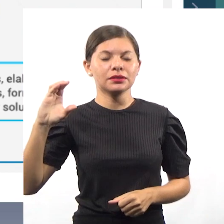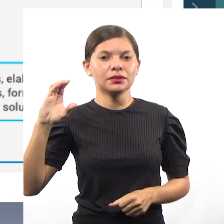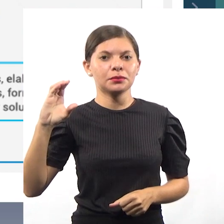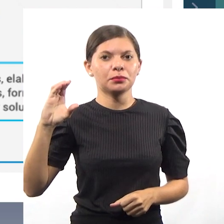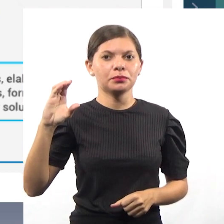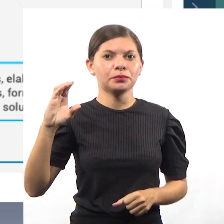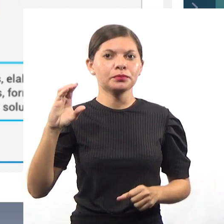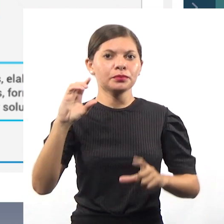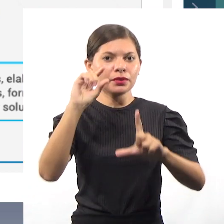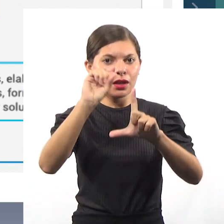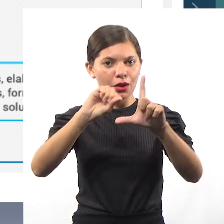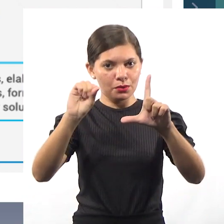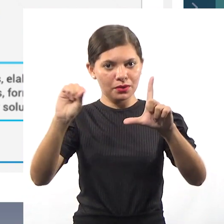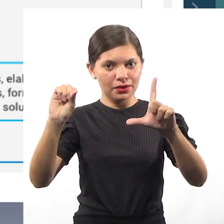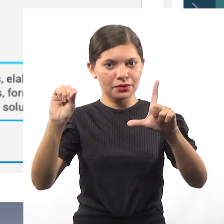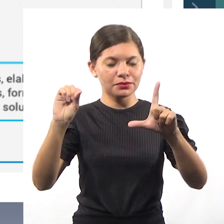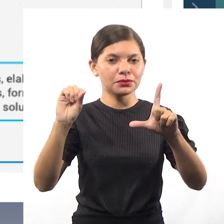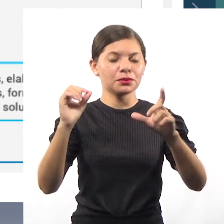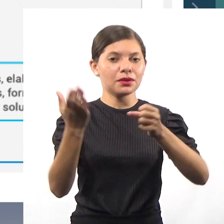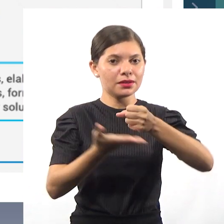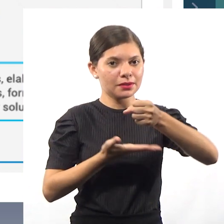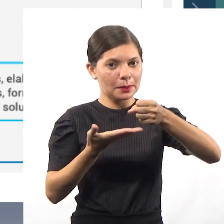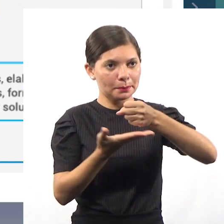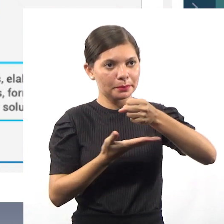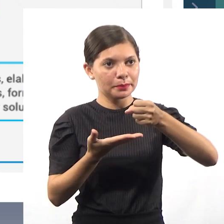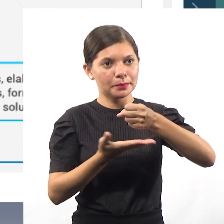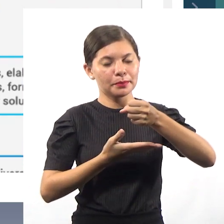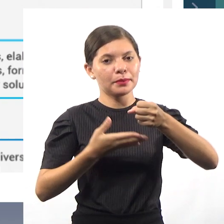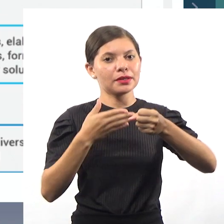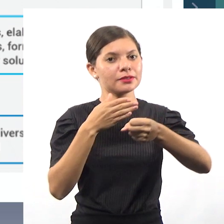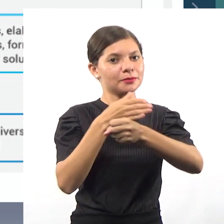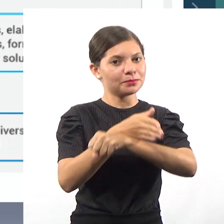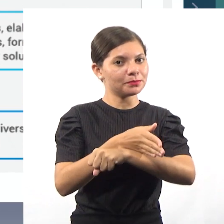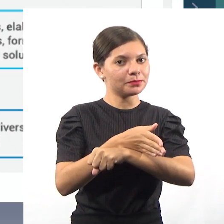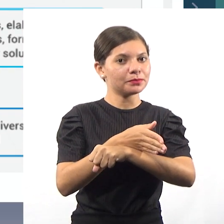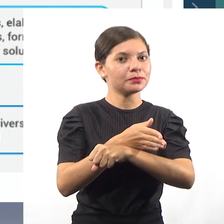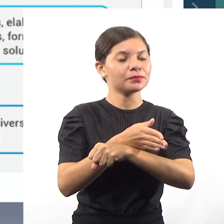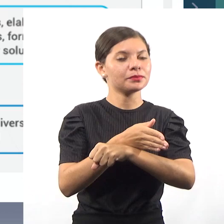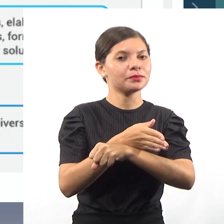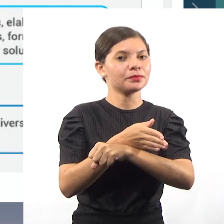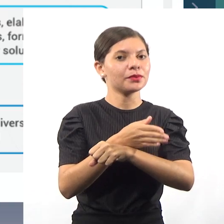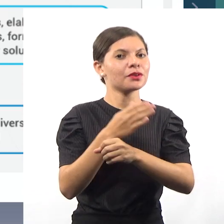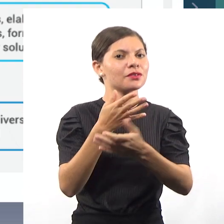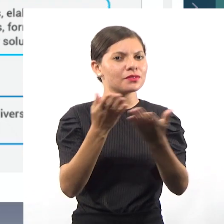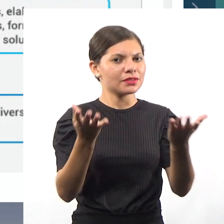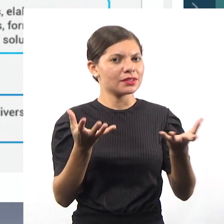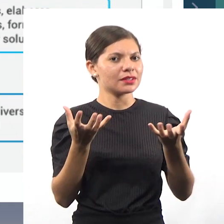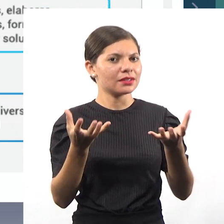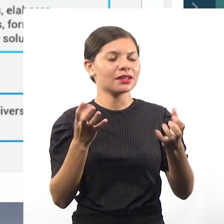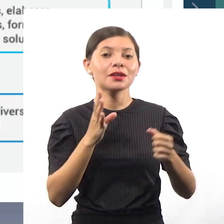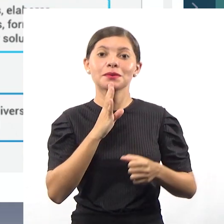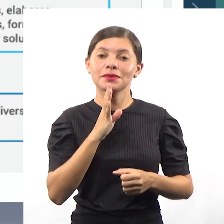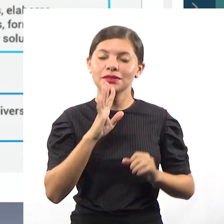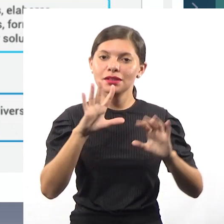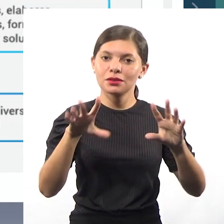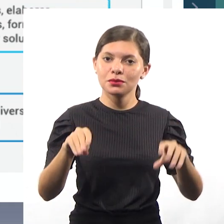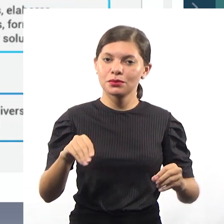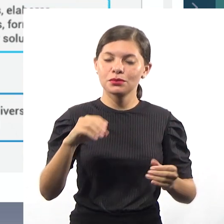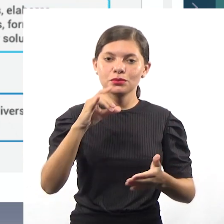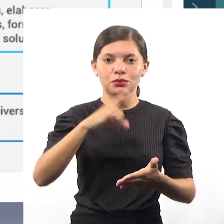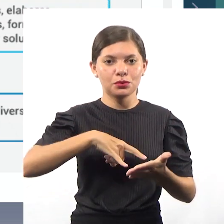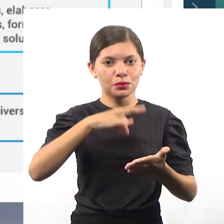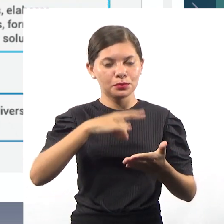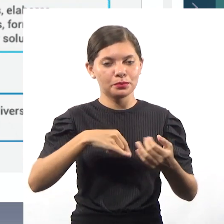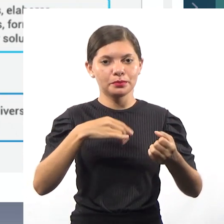um infográfico retirado lá da base, lá do site do Ministério da Educação. Se você quiser conhecer todo o documento, como eu já falei,